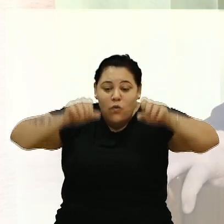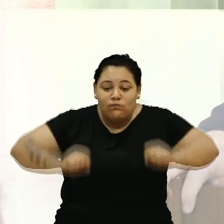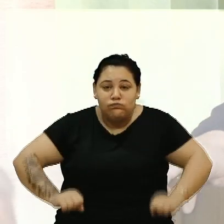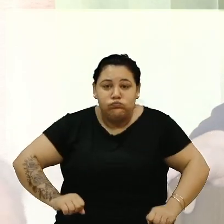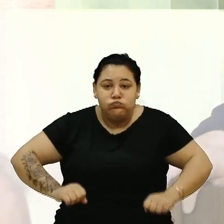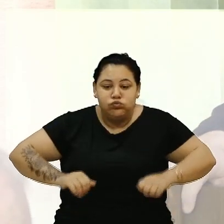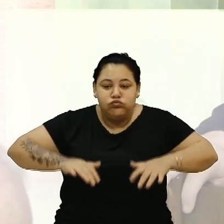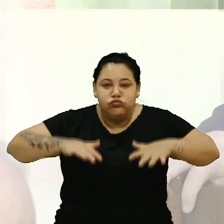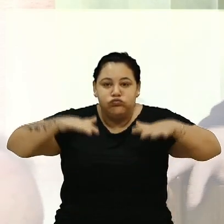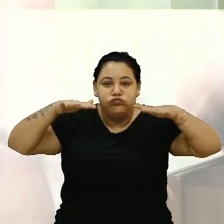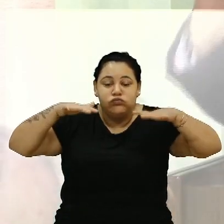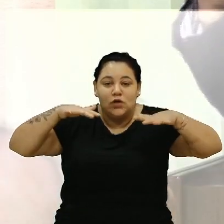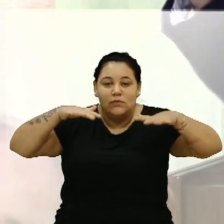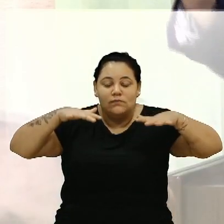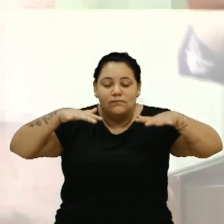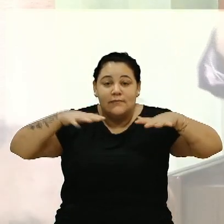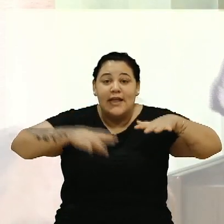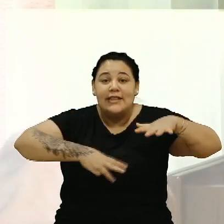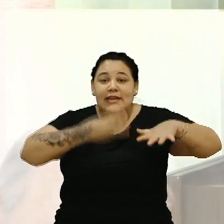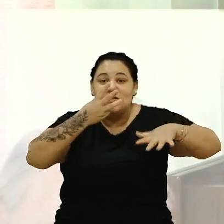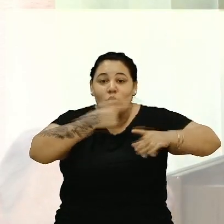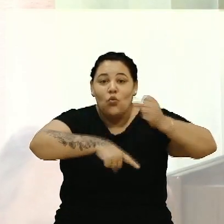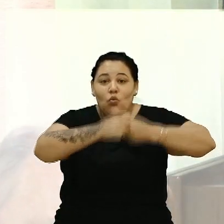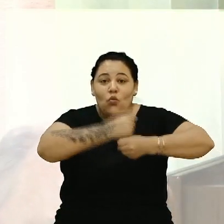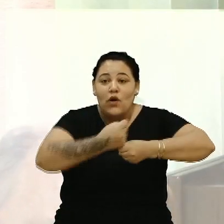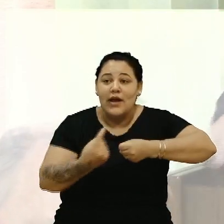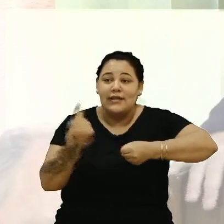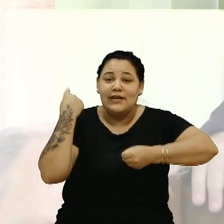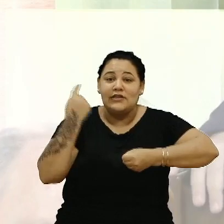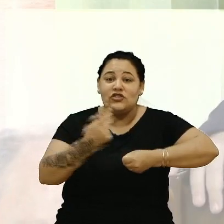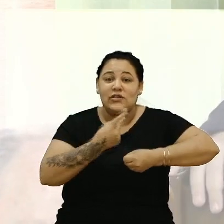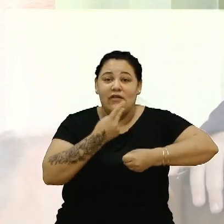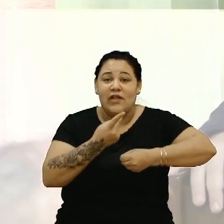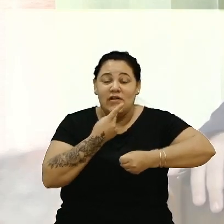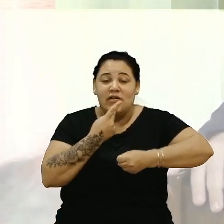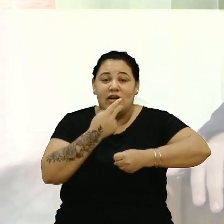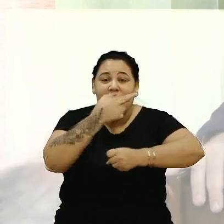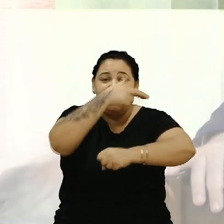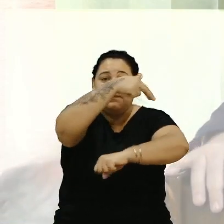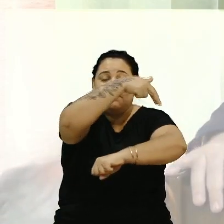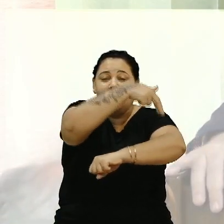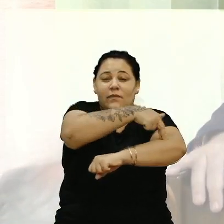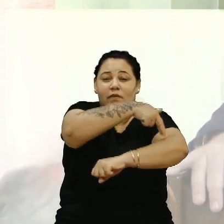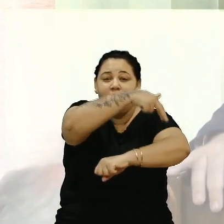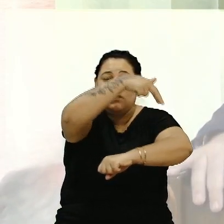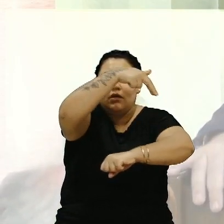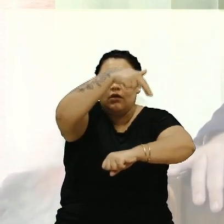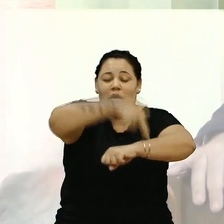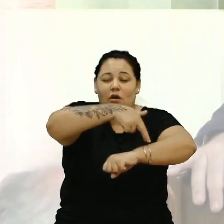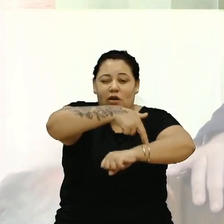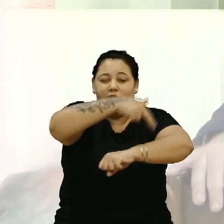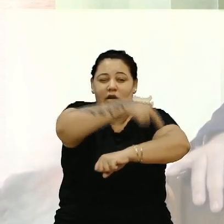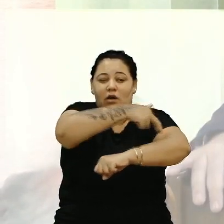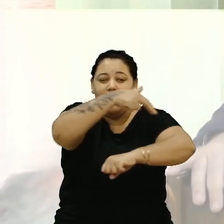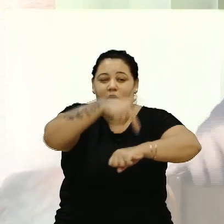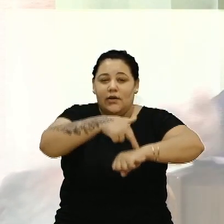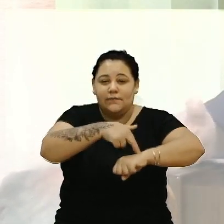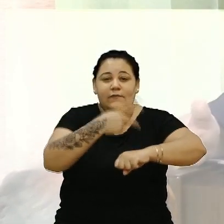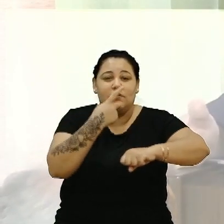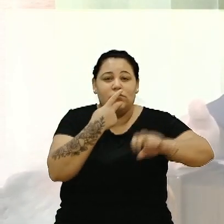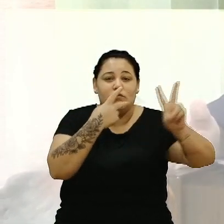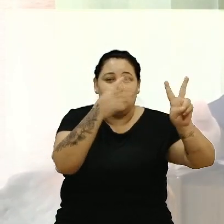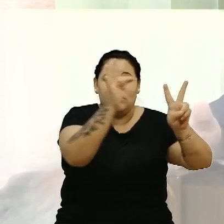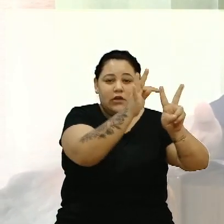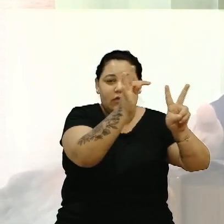tivemos 3 enchentes. Há um ano atrás nós estávamos falando de Roca Salles, da região ali do Vale do Taquari, que foi devastada em